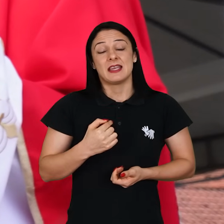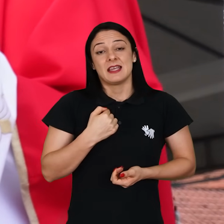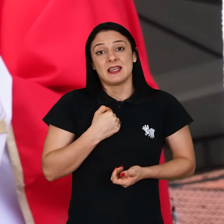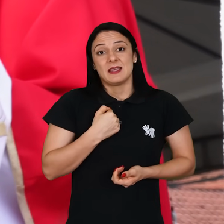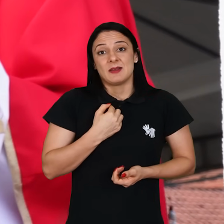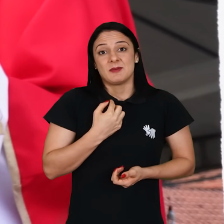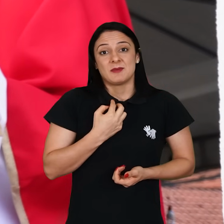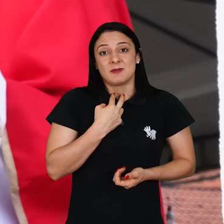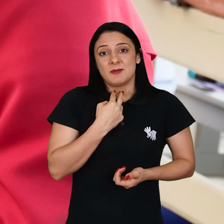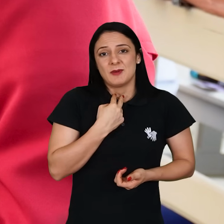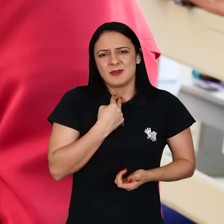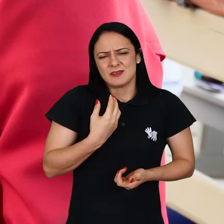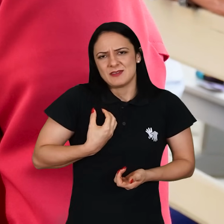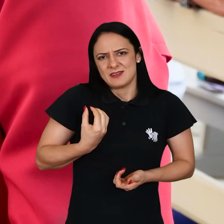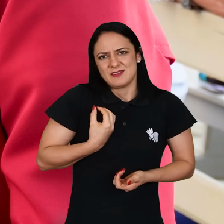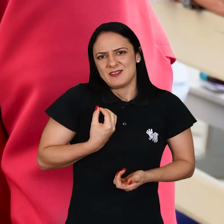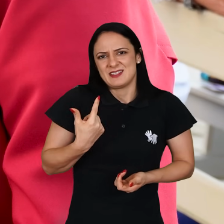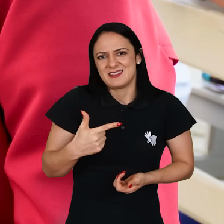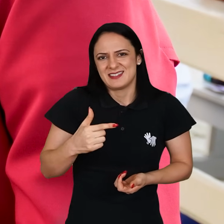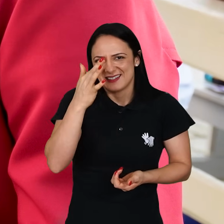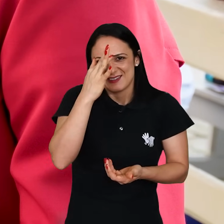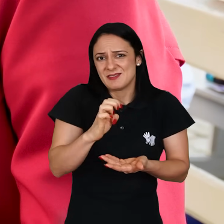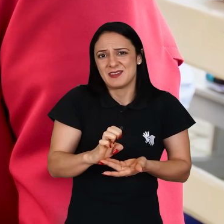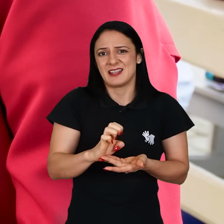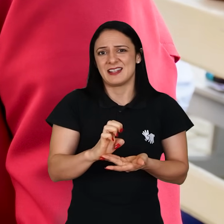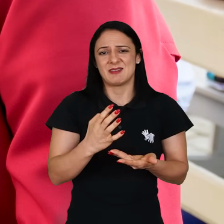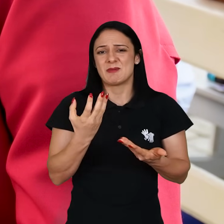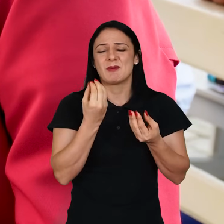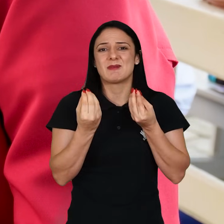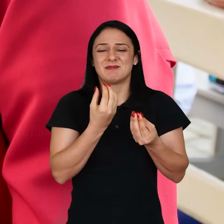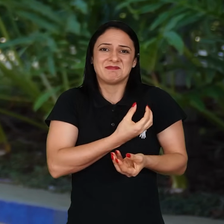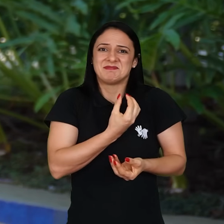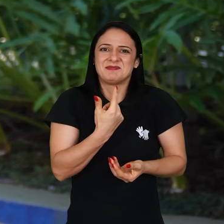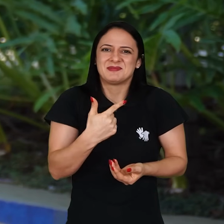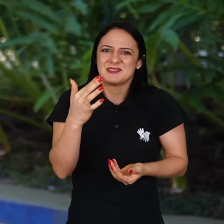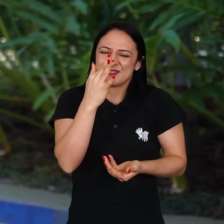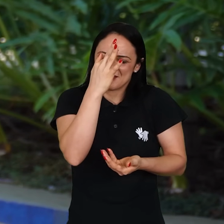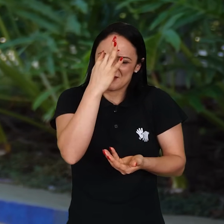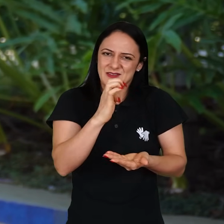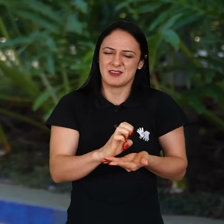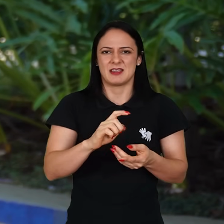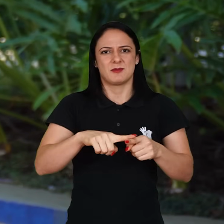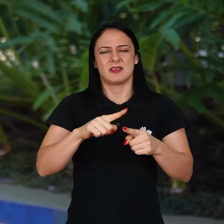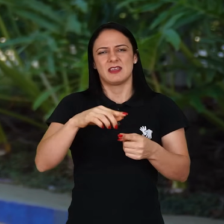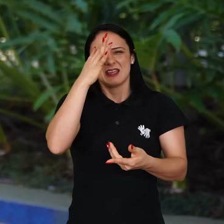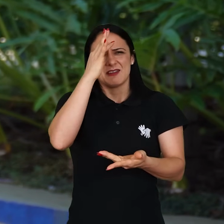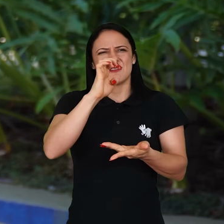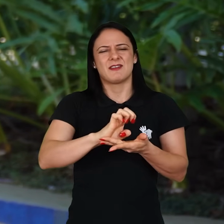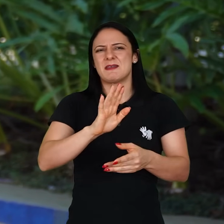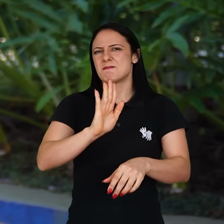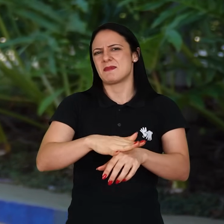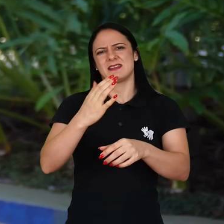eu não posso caminhar sem fé, porque senão eu vou estar caminhando para onde? É mais do que metafísico, é mais do